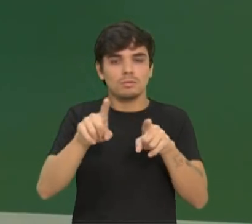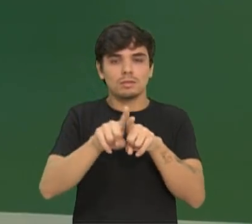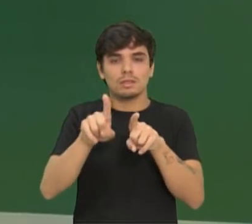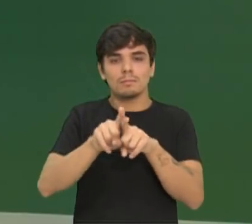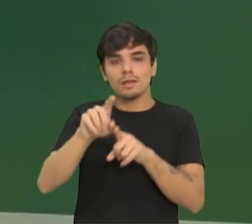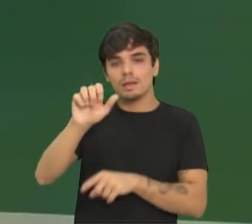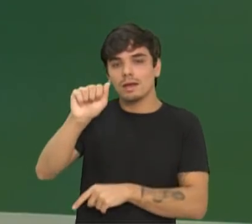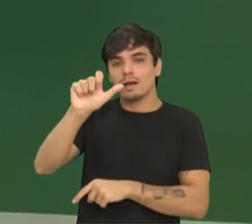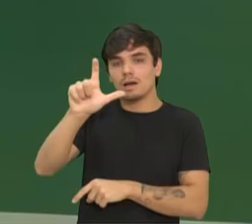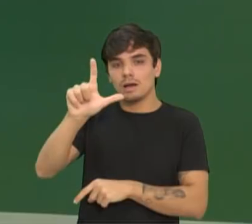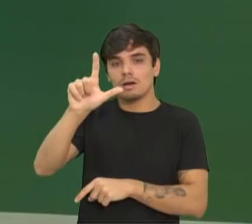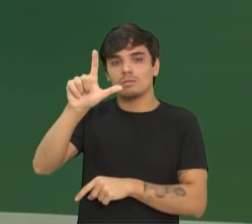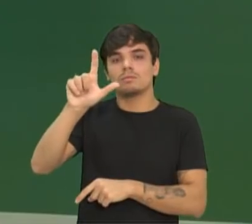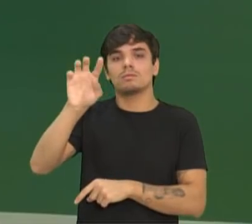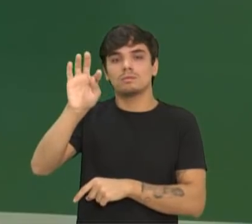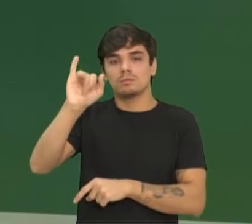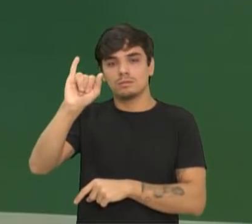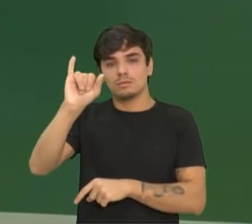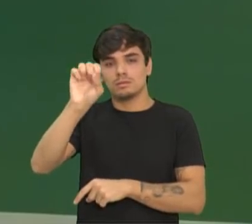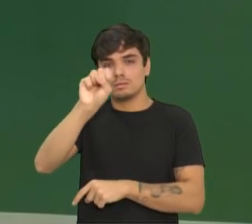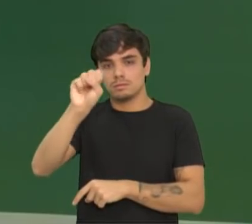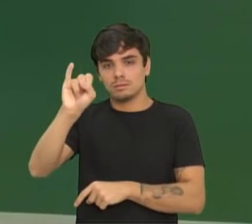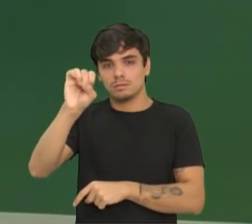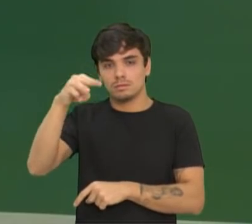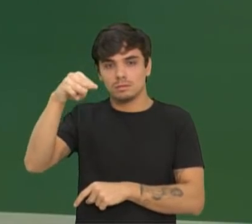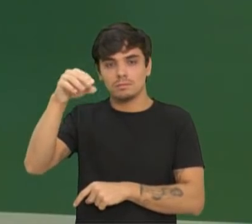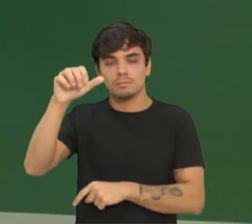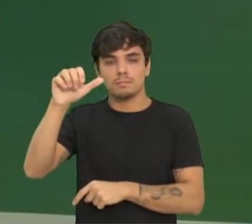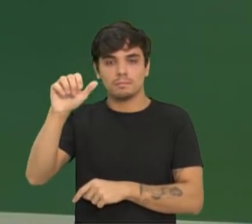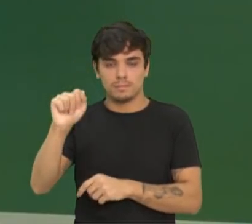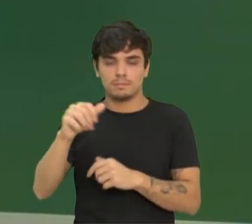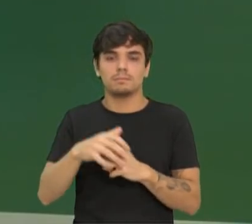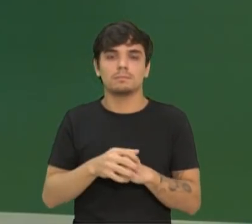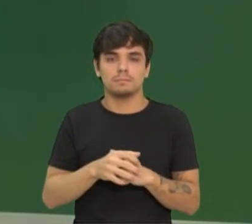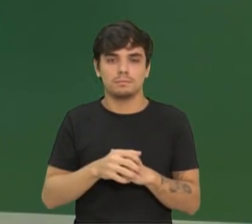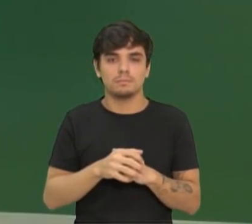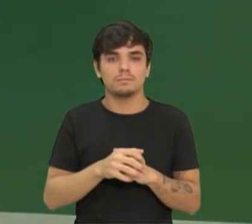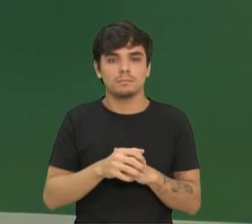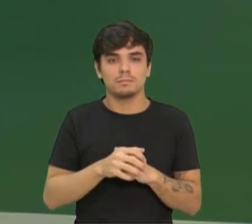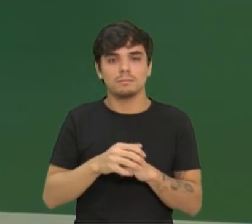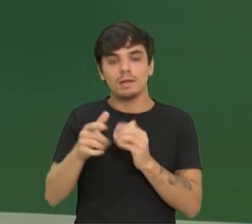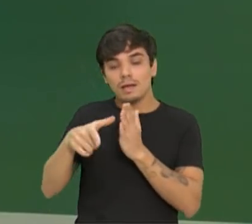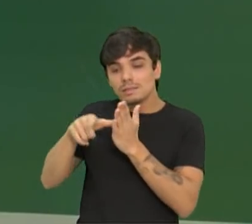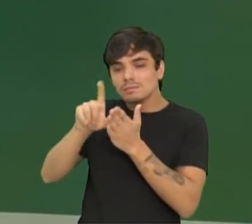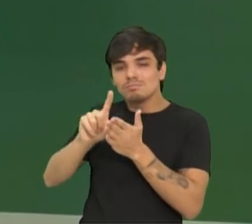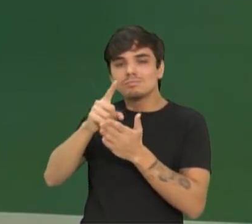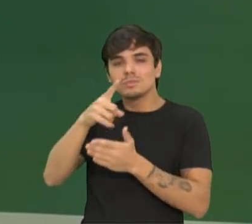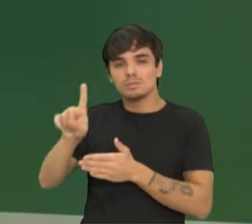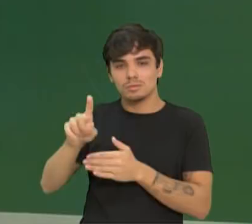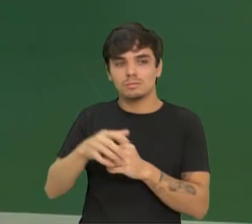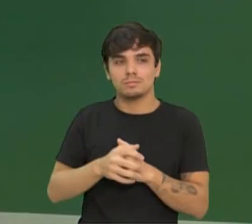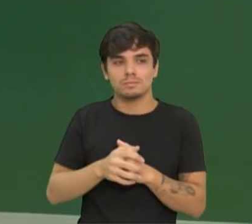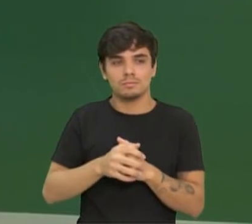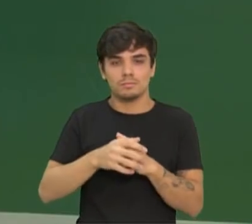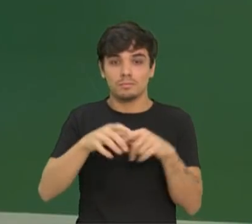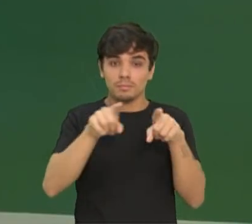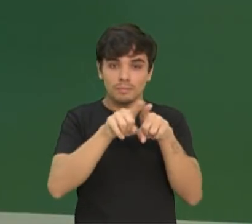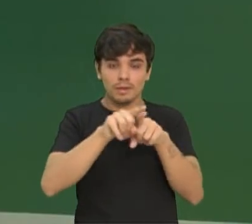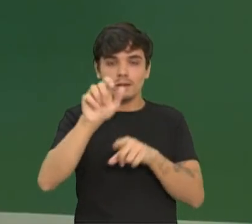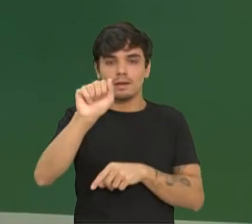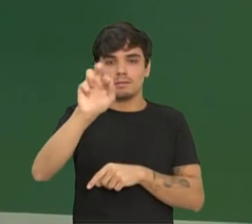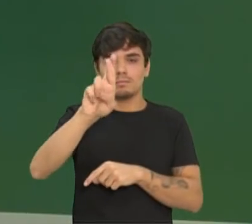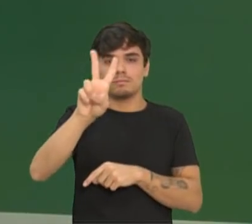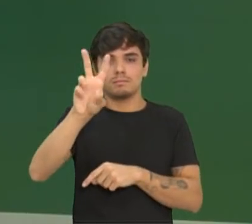em altíssimas. Altíssimas, a antepenúltima. Em árvores,